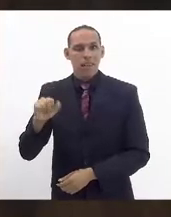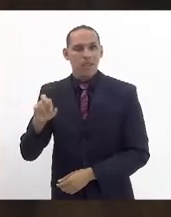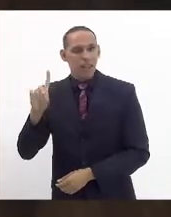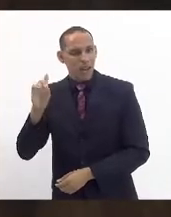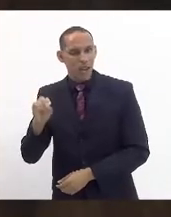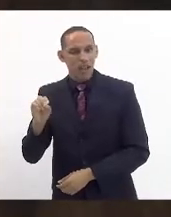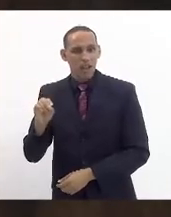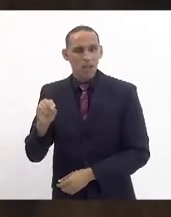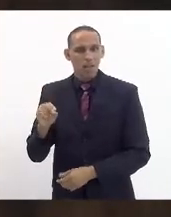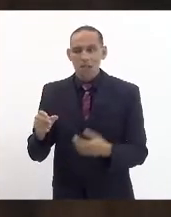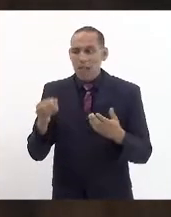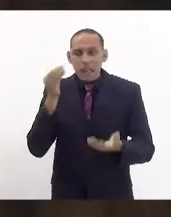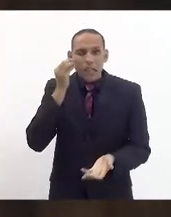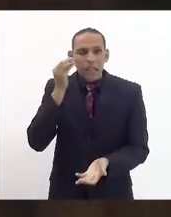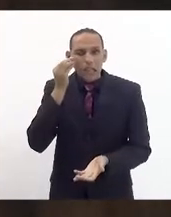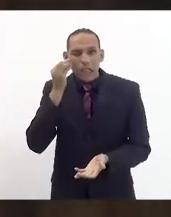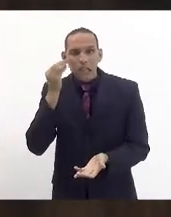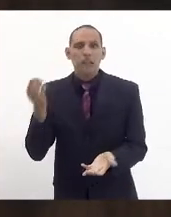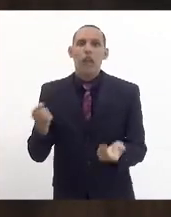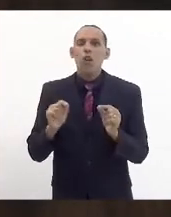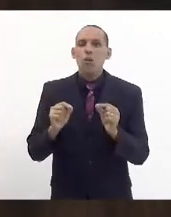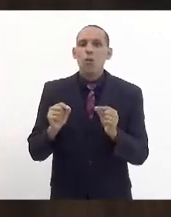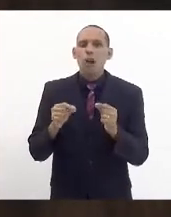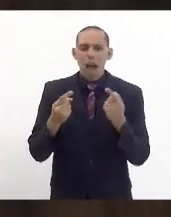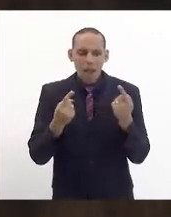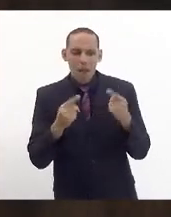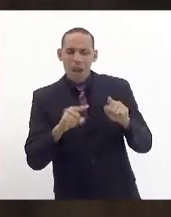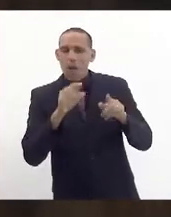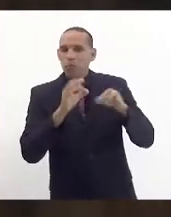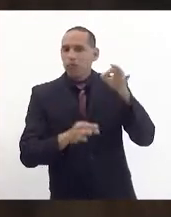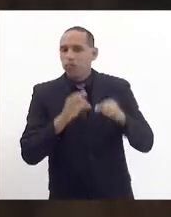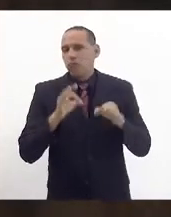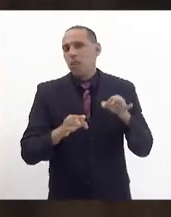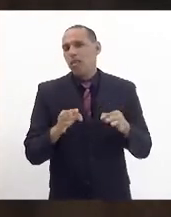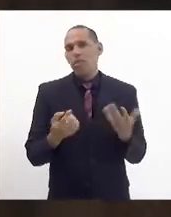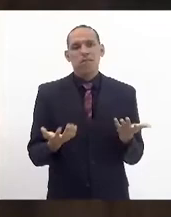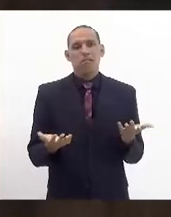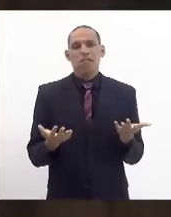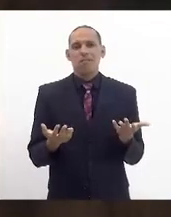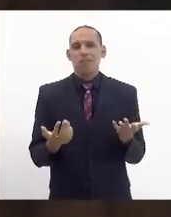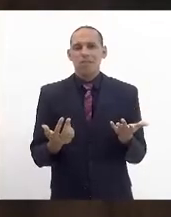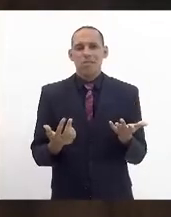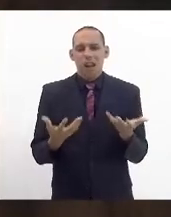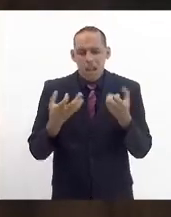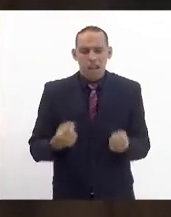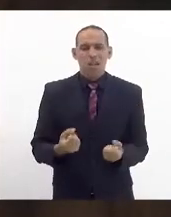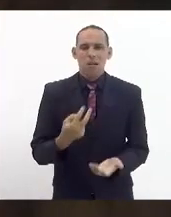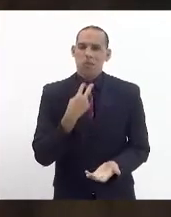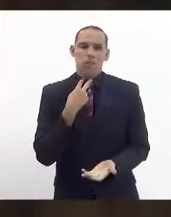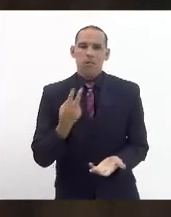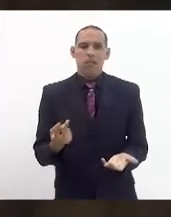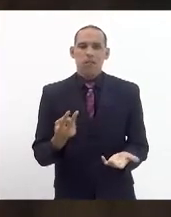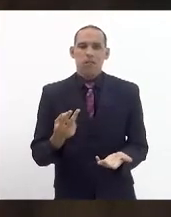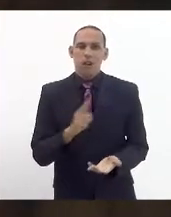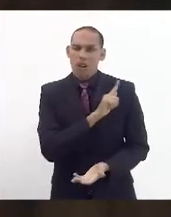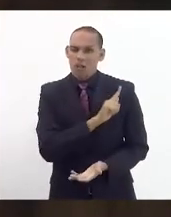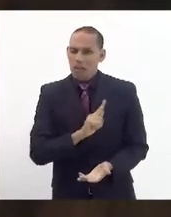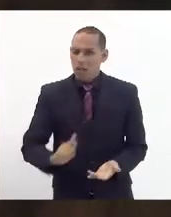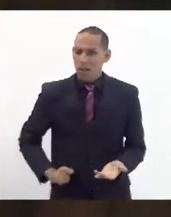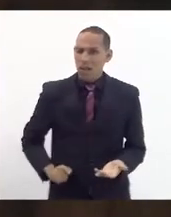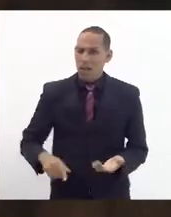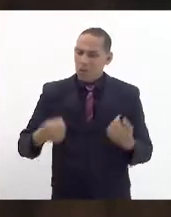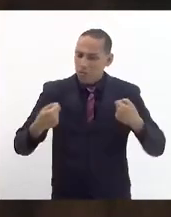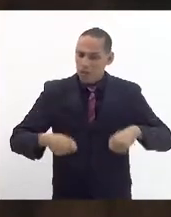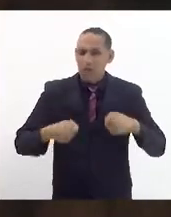justiçamento. Isso é contra o nosso sistema judiciário, isso é inadmissível. O governador precisa ser chamado